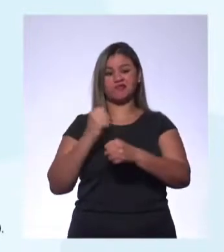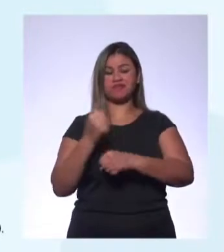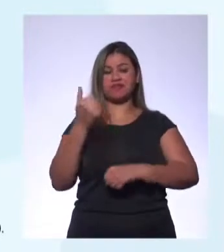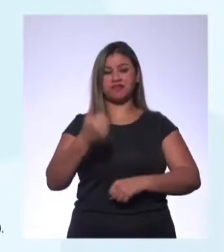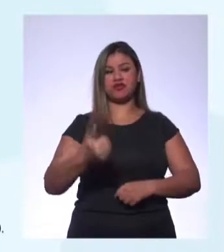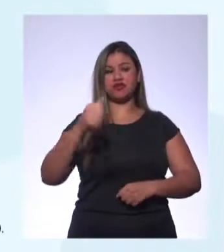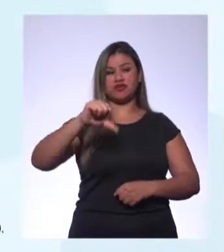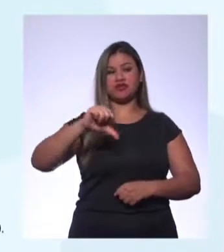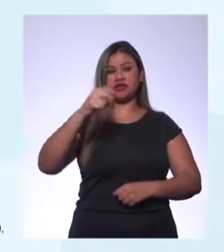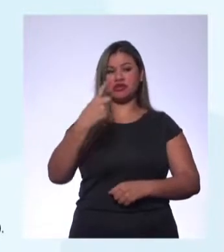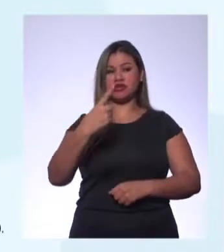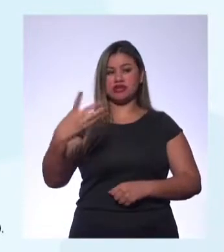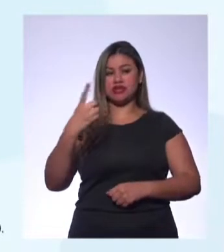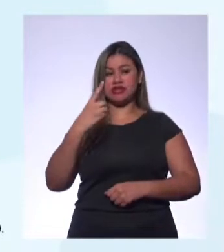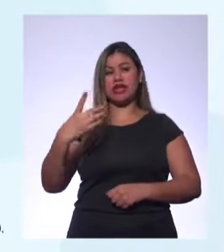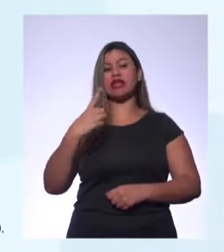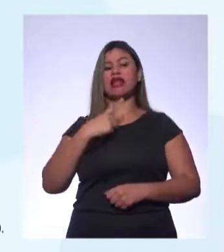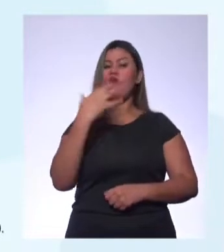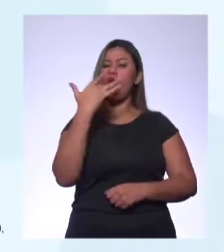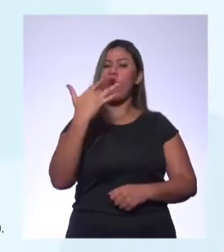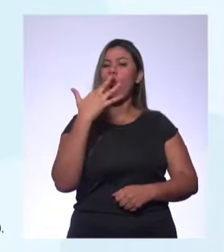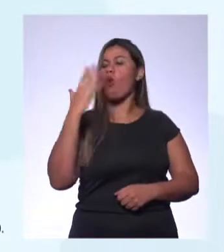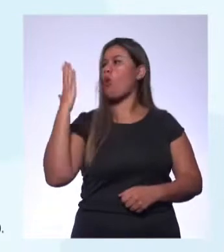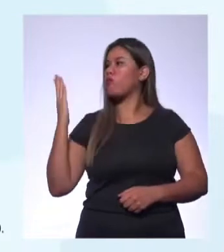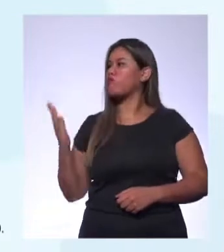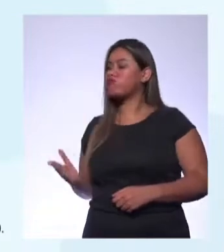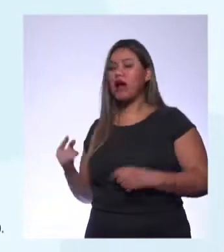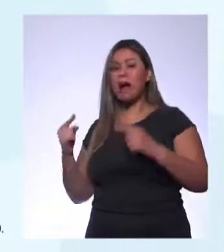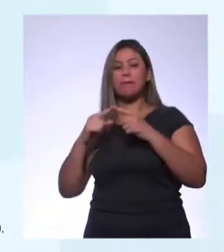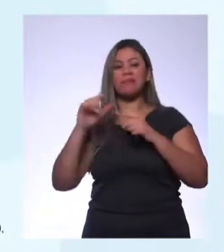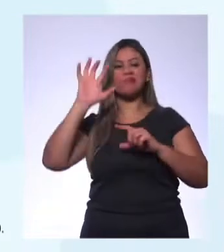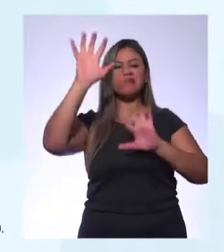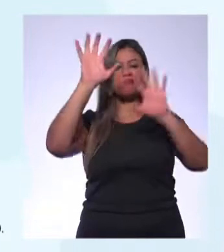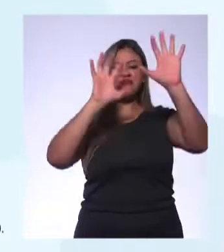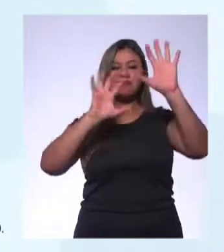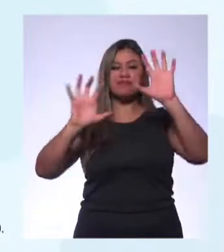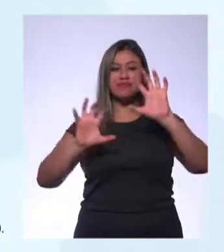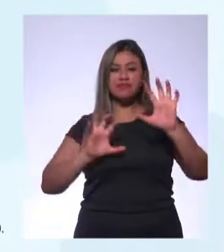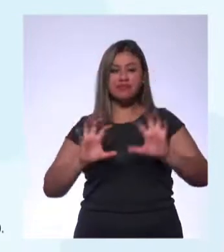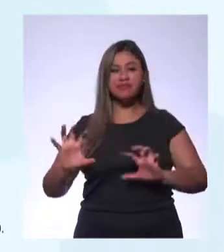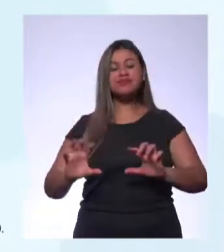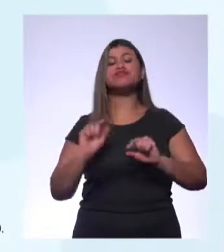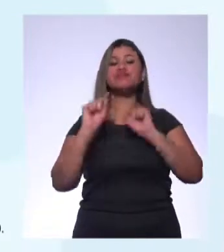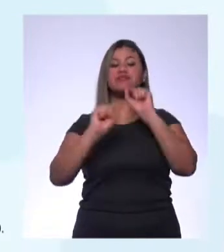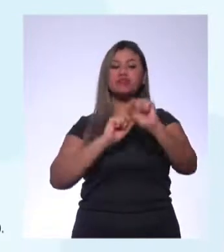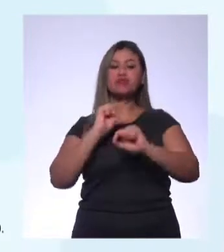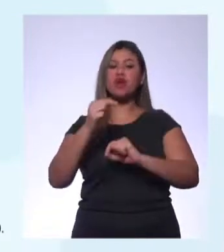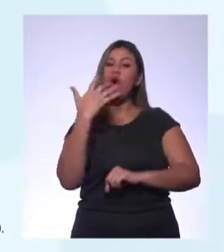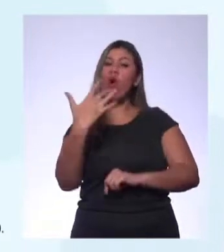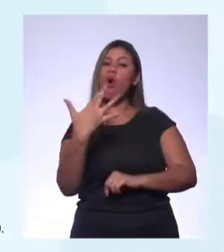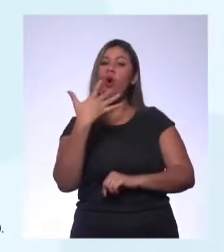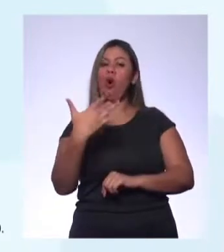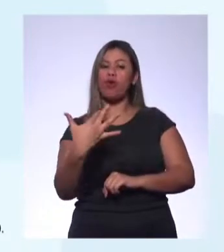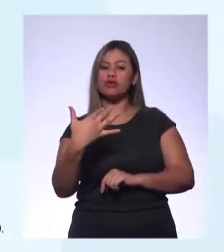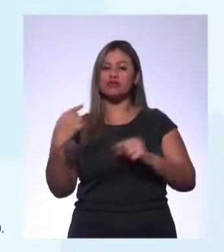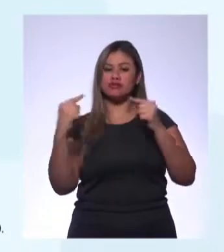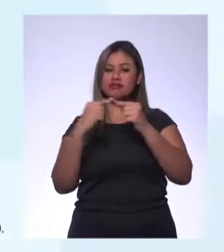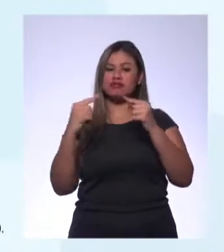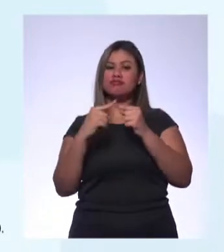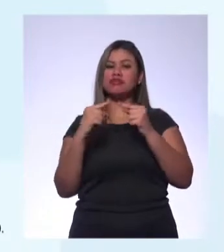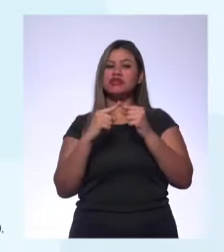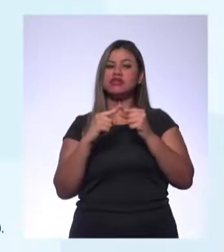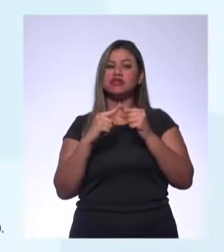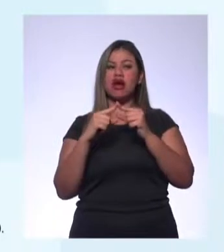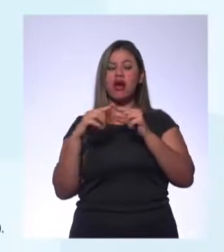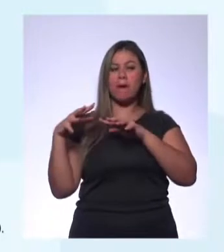vê aí as cores representando as áreas, mas só para pontuar para vocês, as áreas em cor de rosa foram